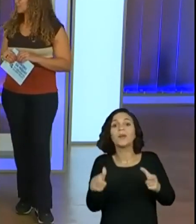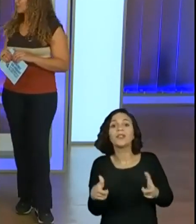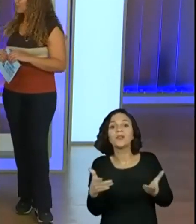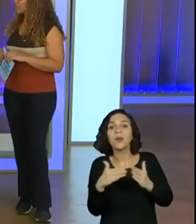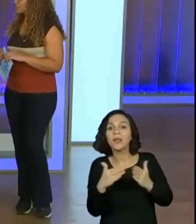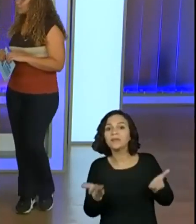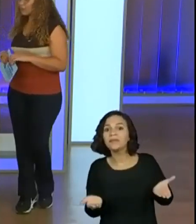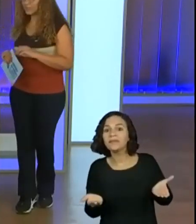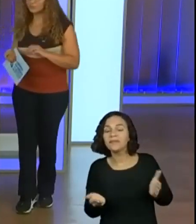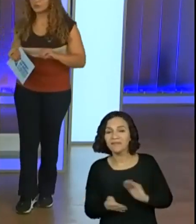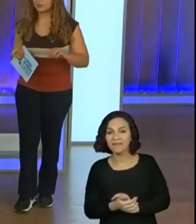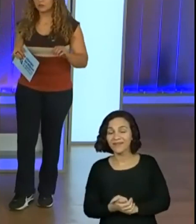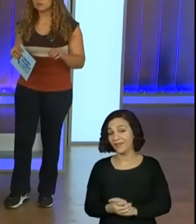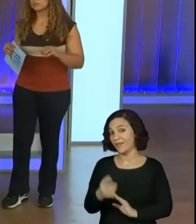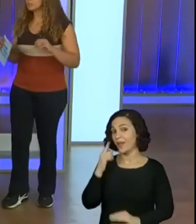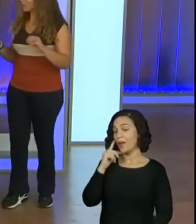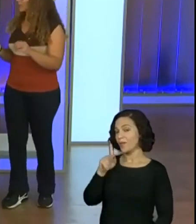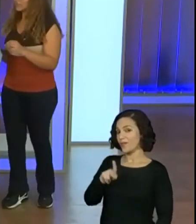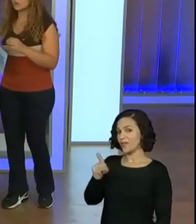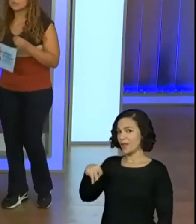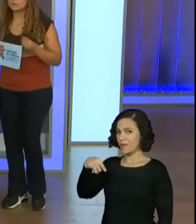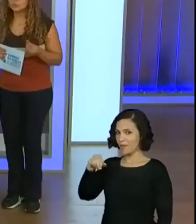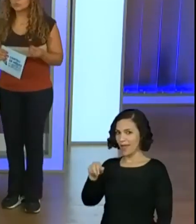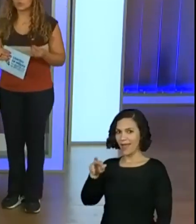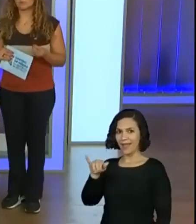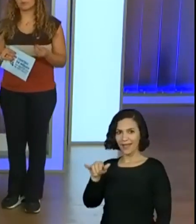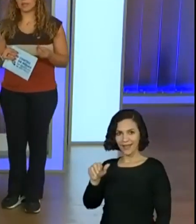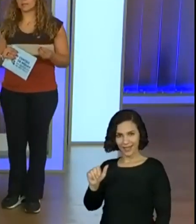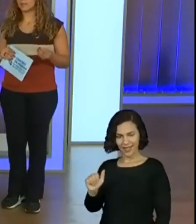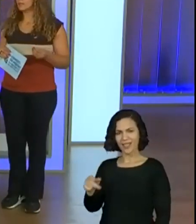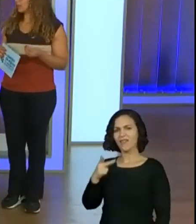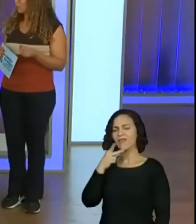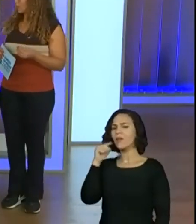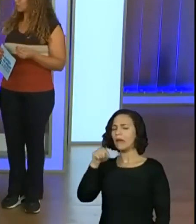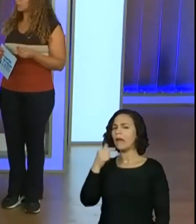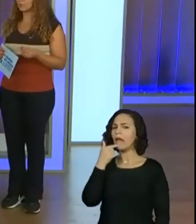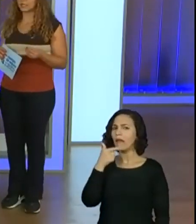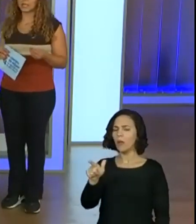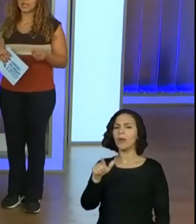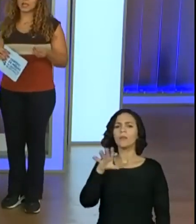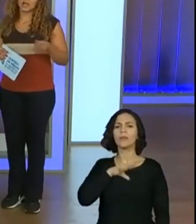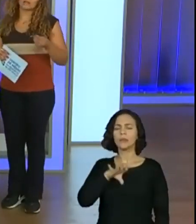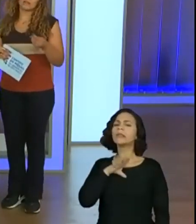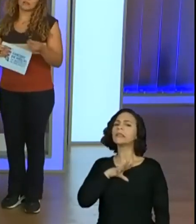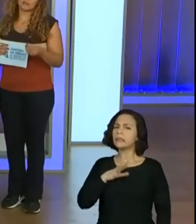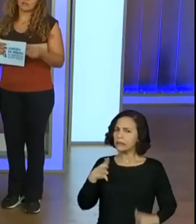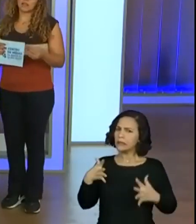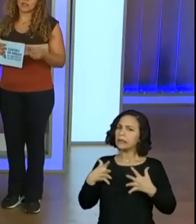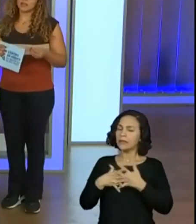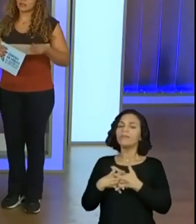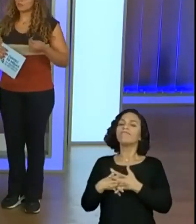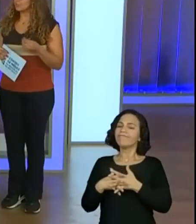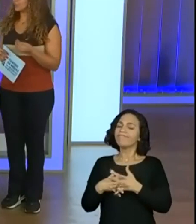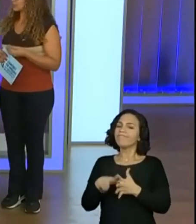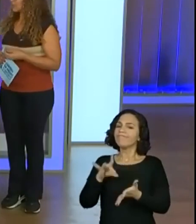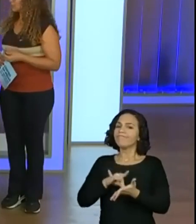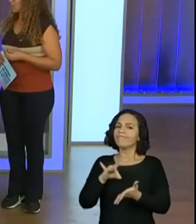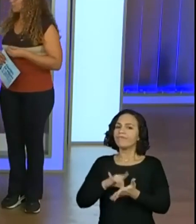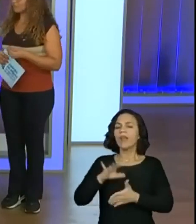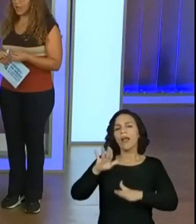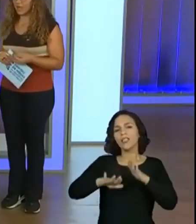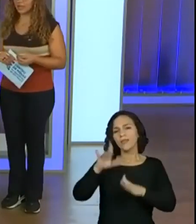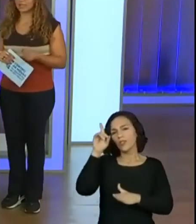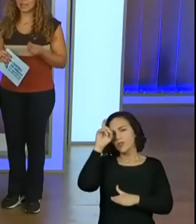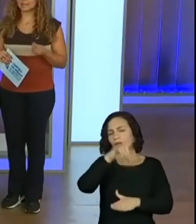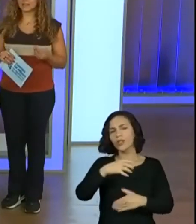A professora Maria de Fátima falou que nossa língua é muito complexa. Sim, e realmente, porque sim, às vezes temos dificuldade